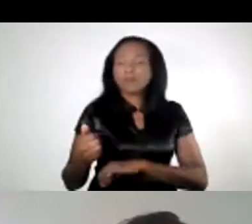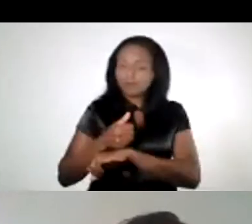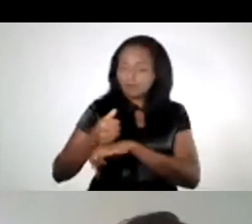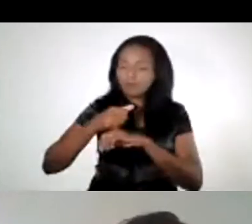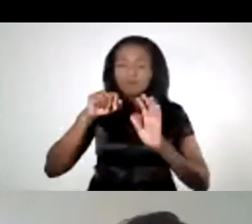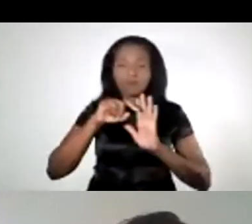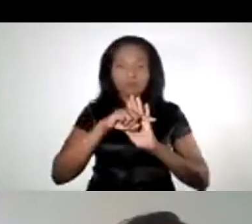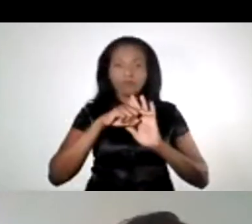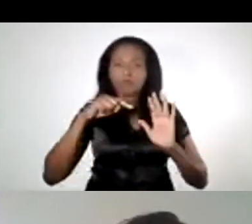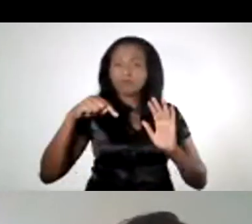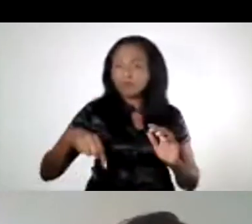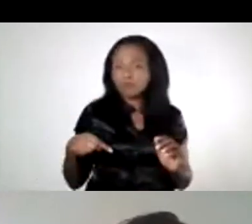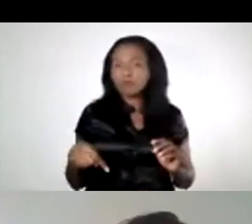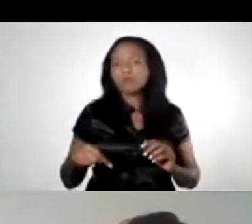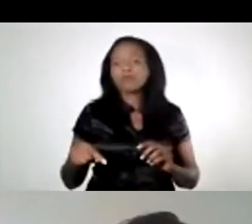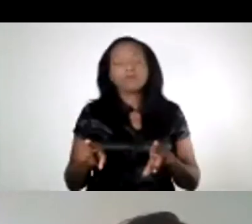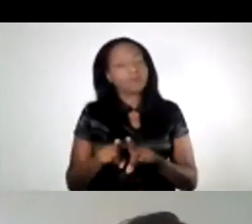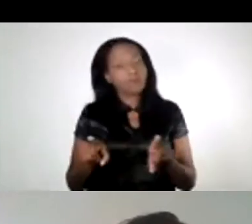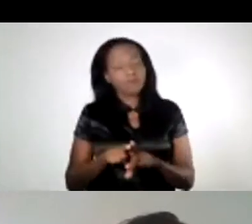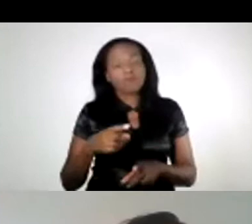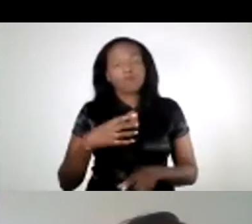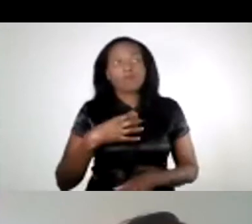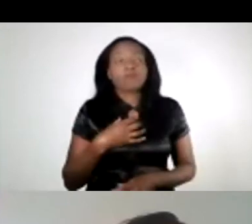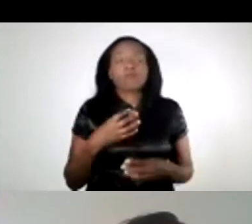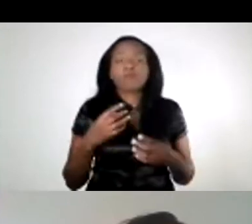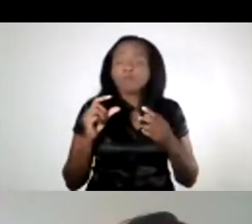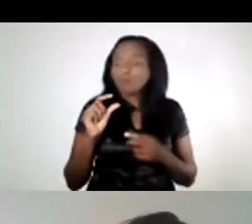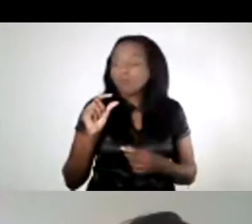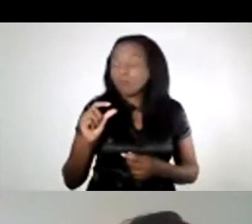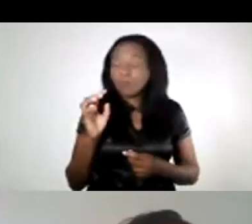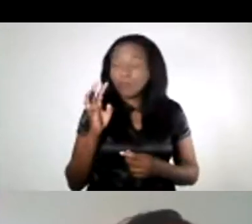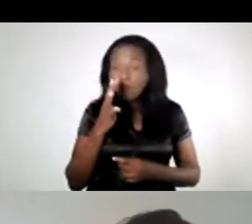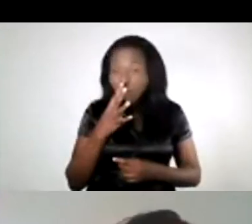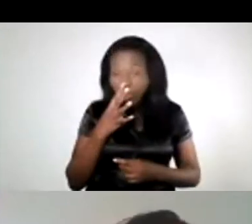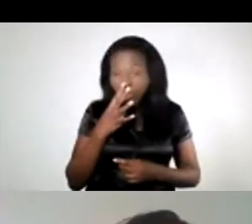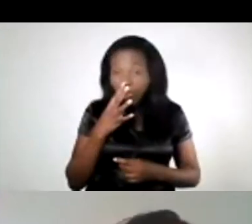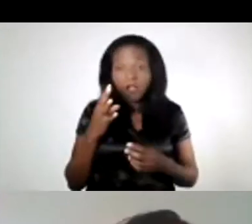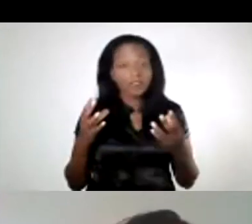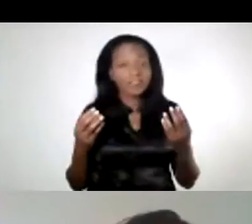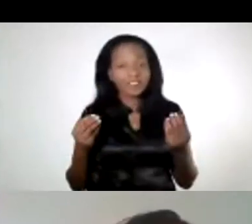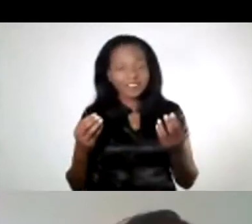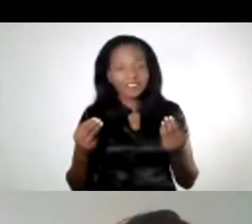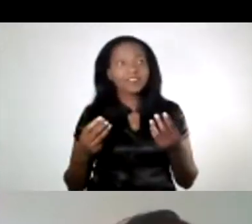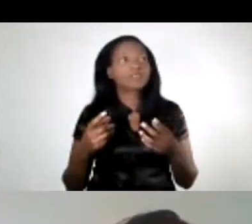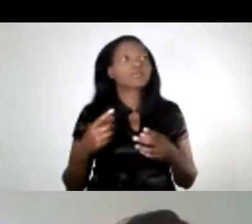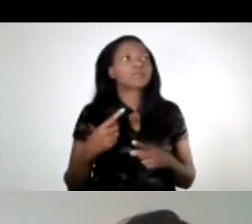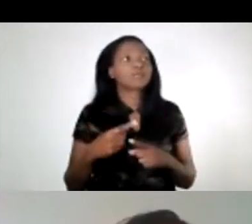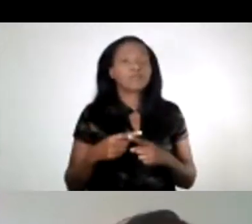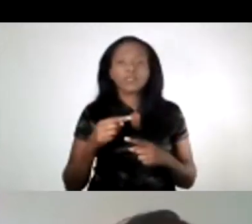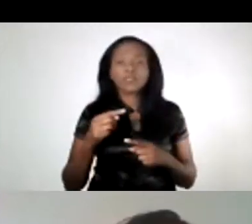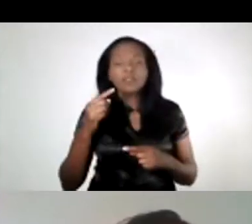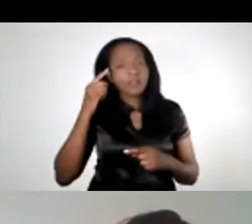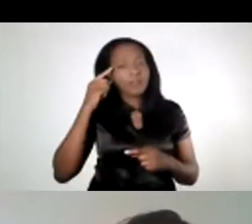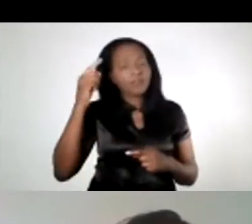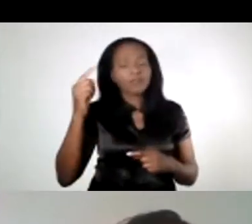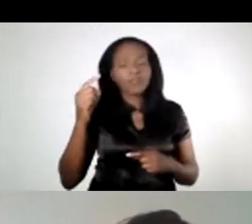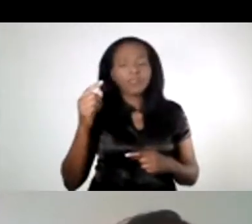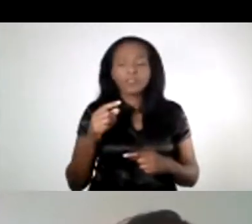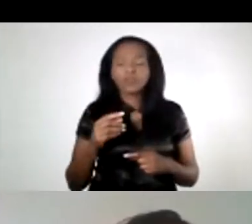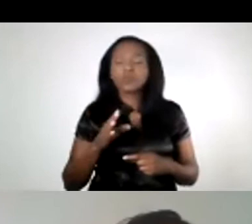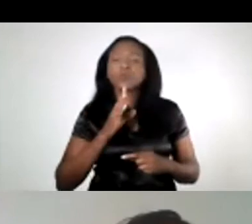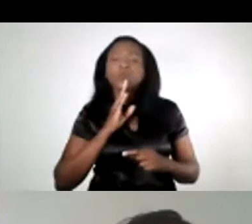daqui, e eles também ficam um pouco assim encantados, e dentro ainda dessa lógica de sobreposição do